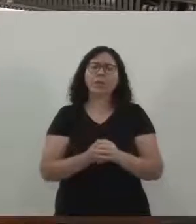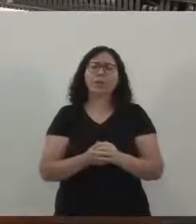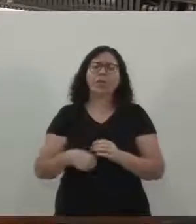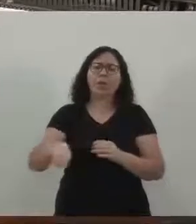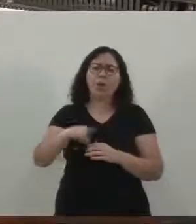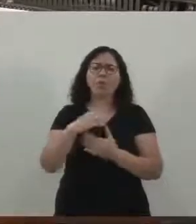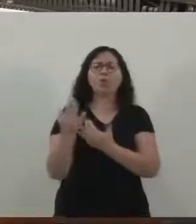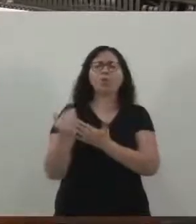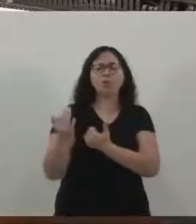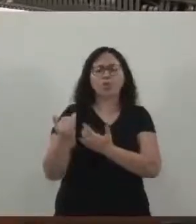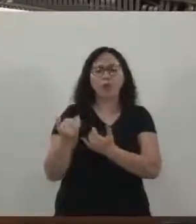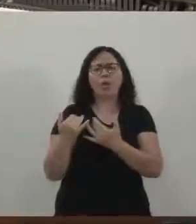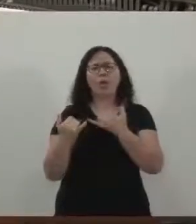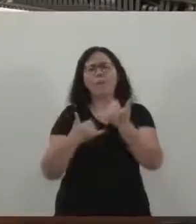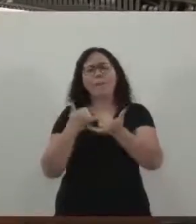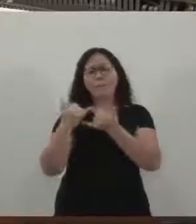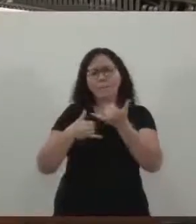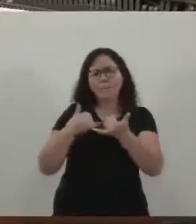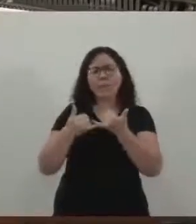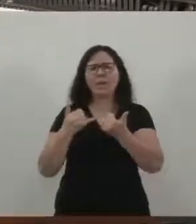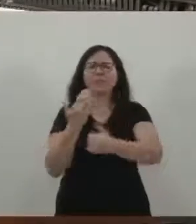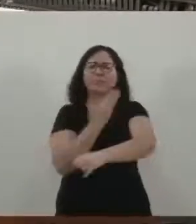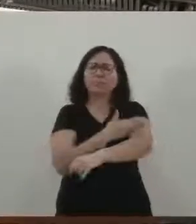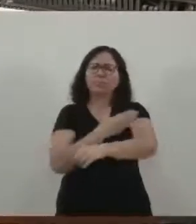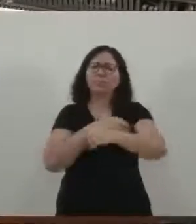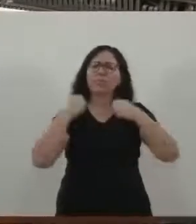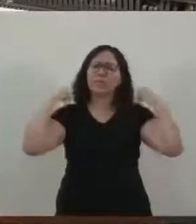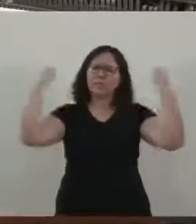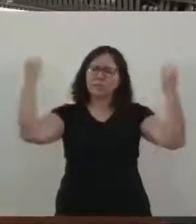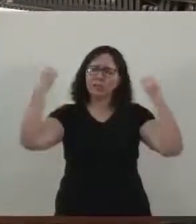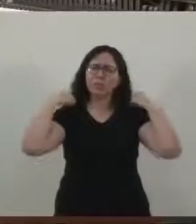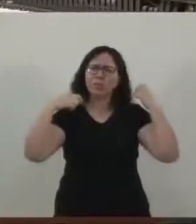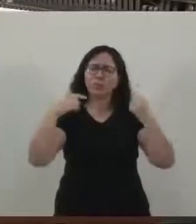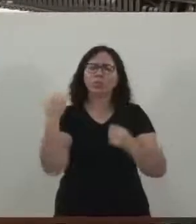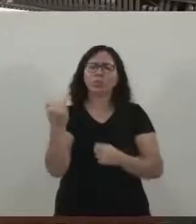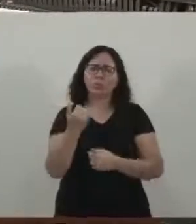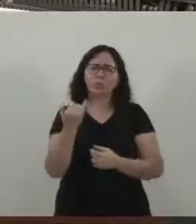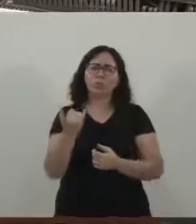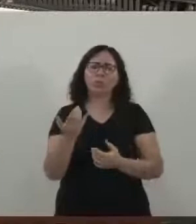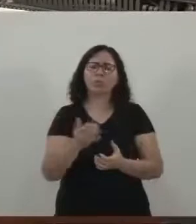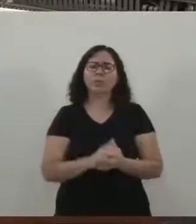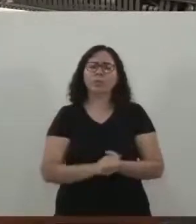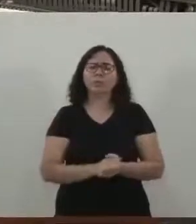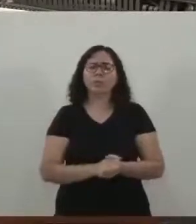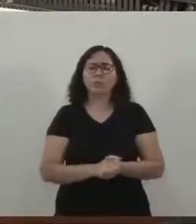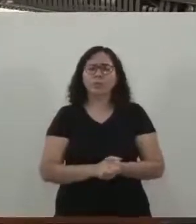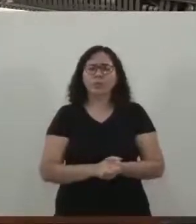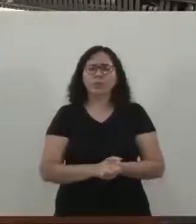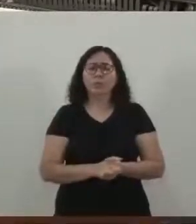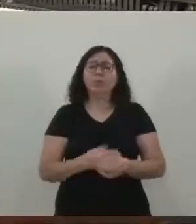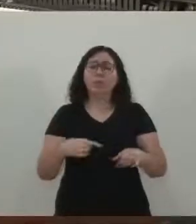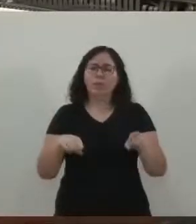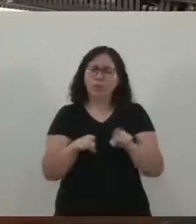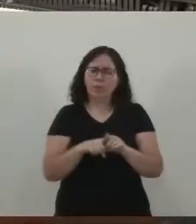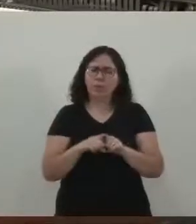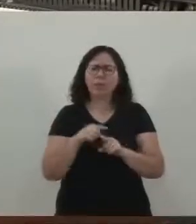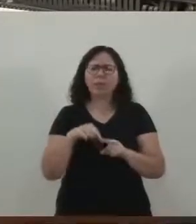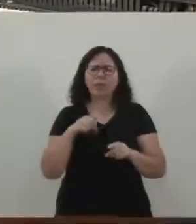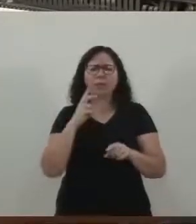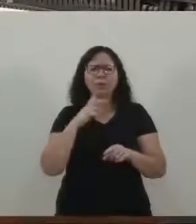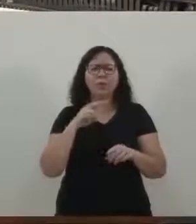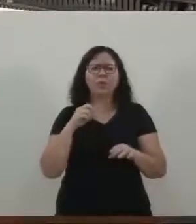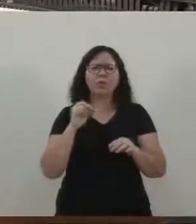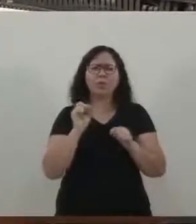os jovens possam também usufruir e praticar essa modalidade esportiva. Também tive falando essa semana,